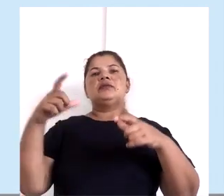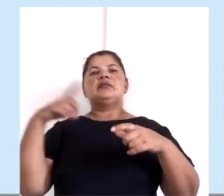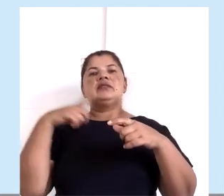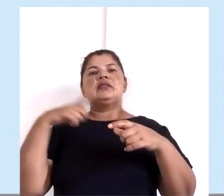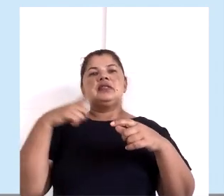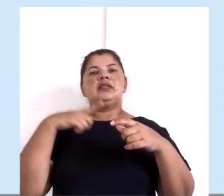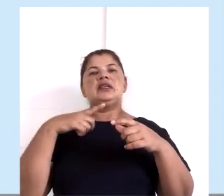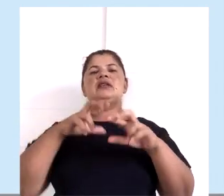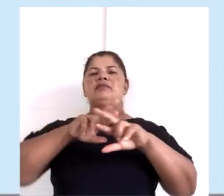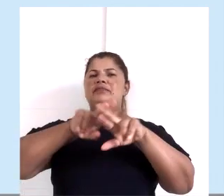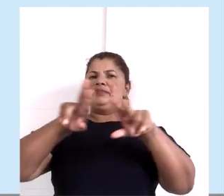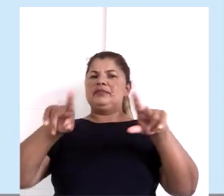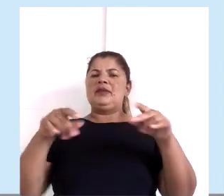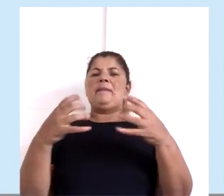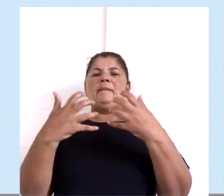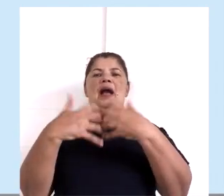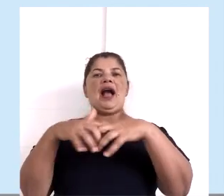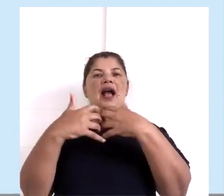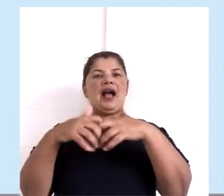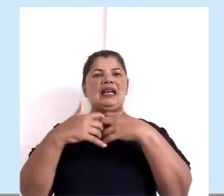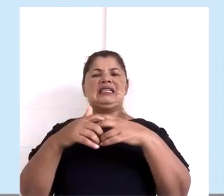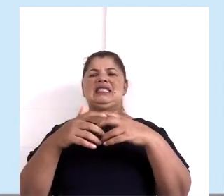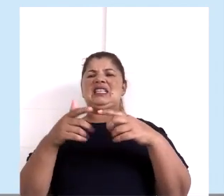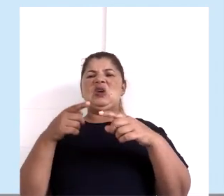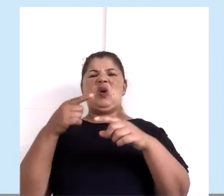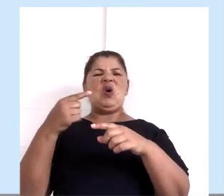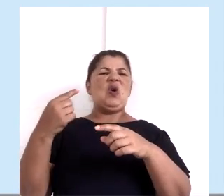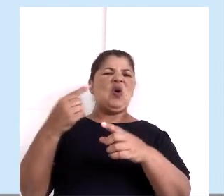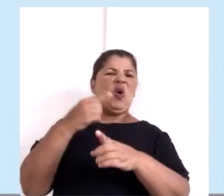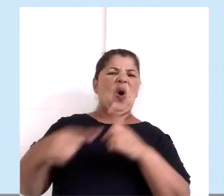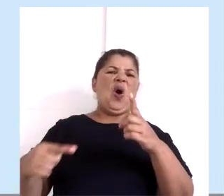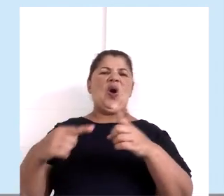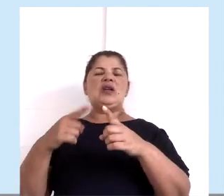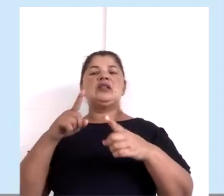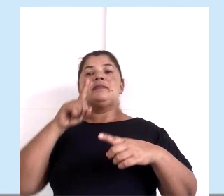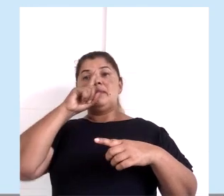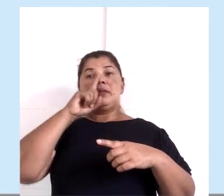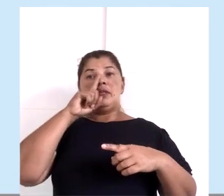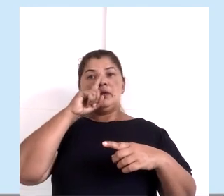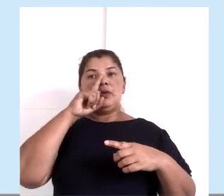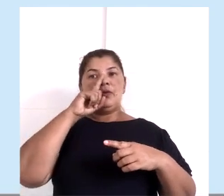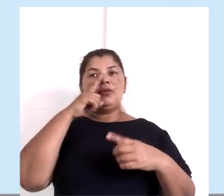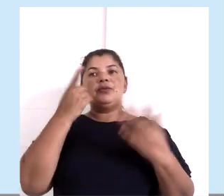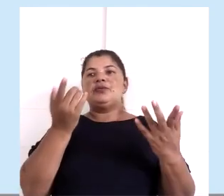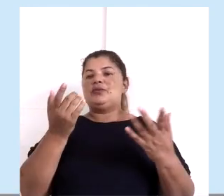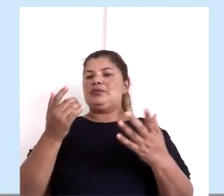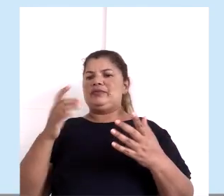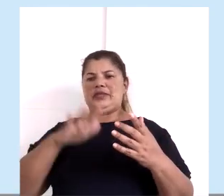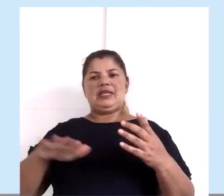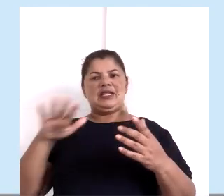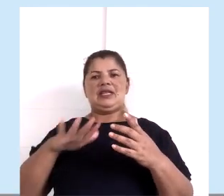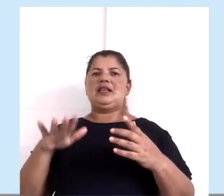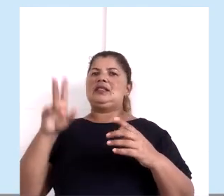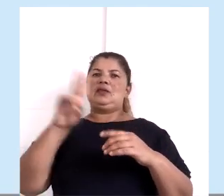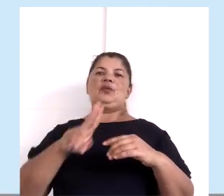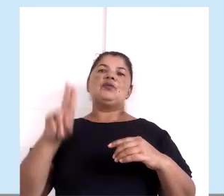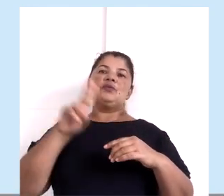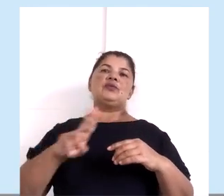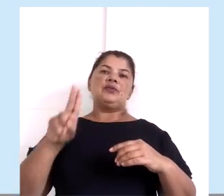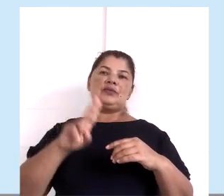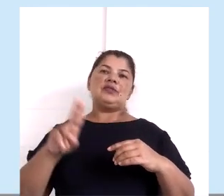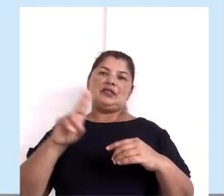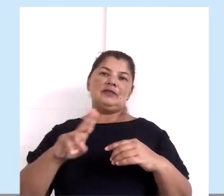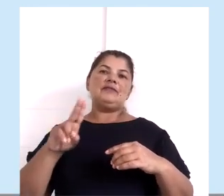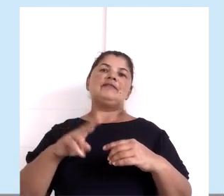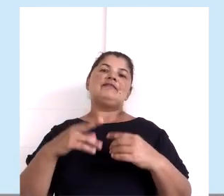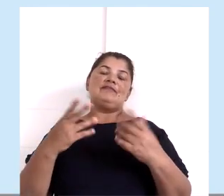tenham várias máquinas com objetos cortantes muito perigosos para o manuseio de uma criança e ela lá trabalhando